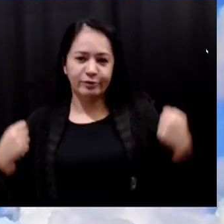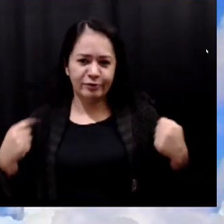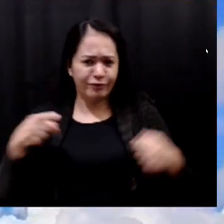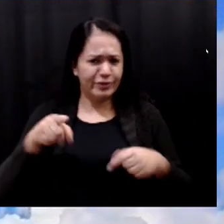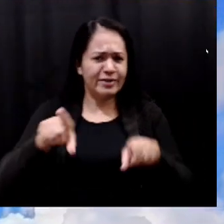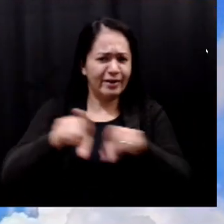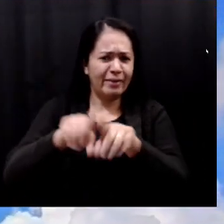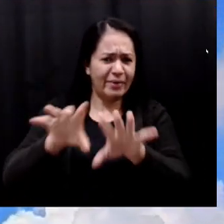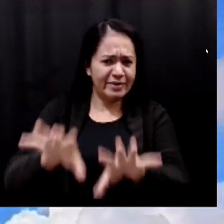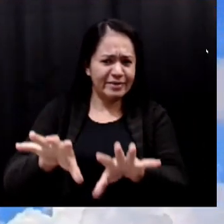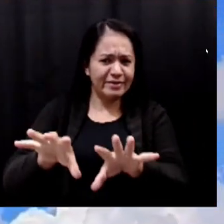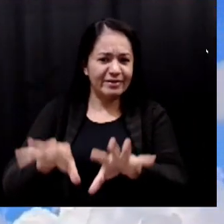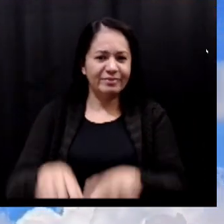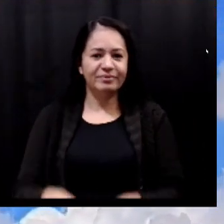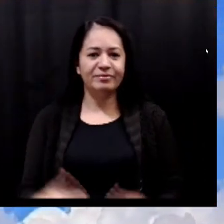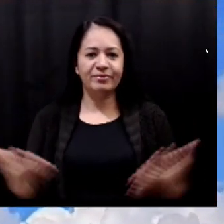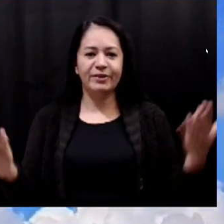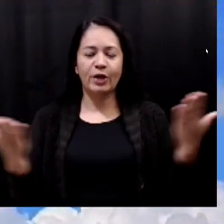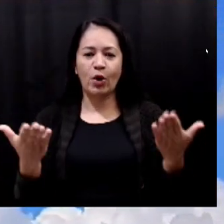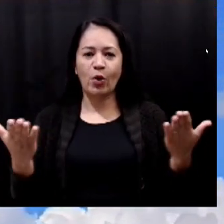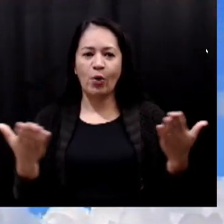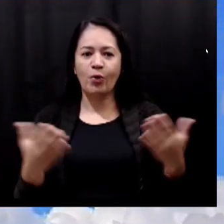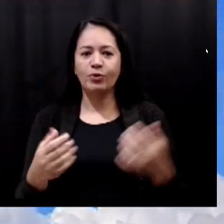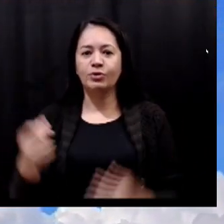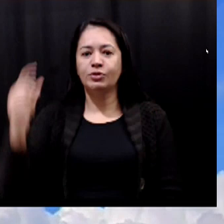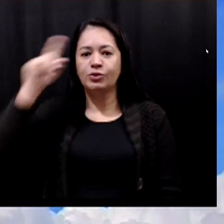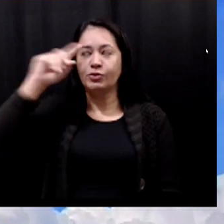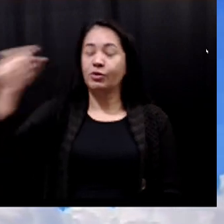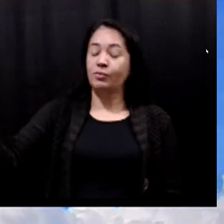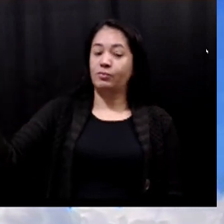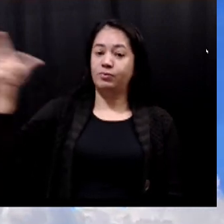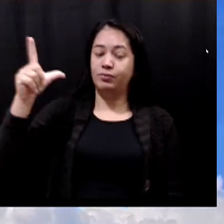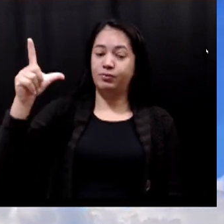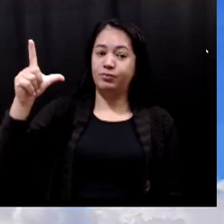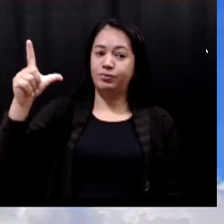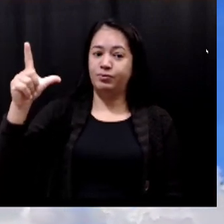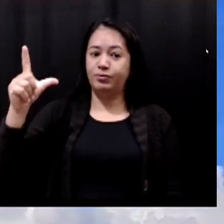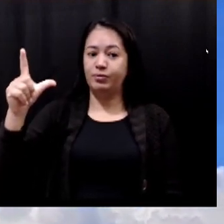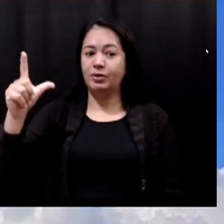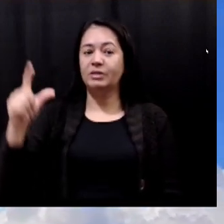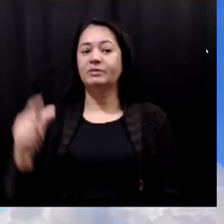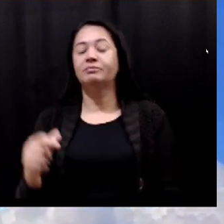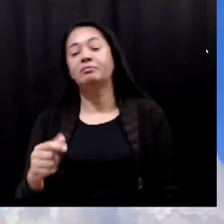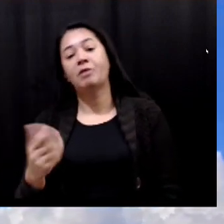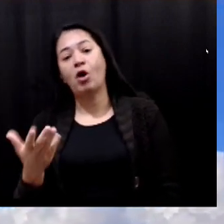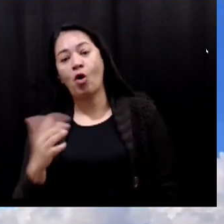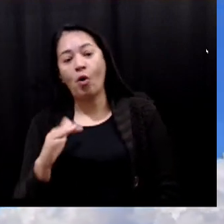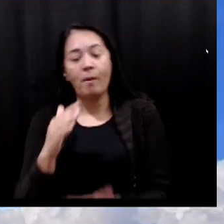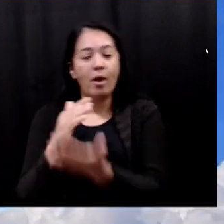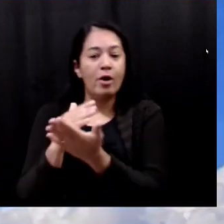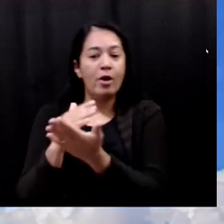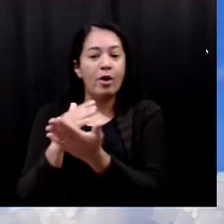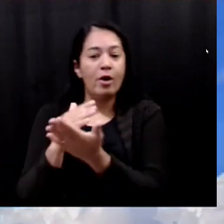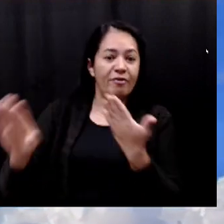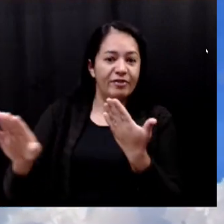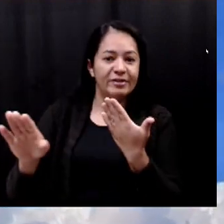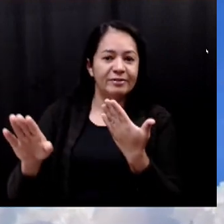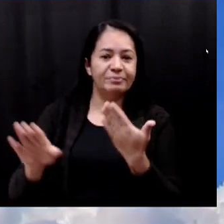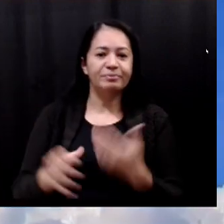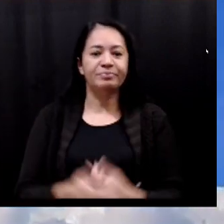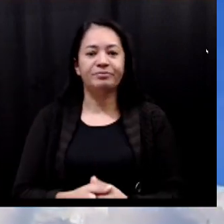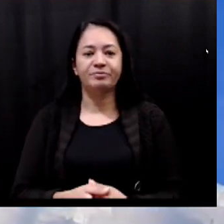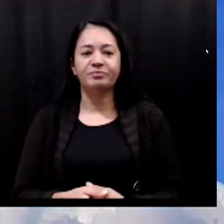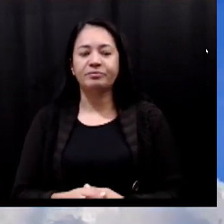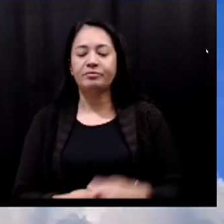Previsão para hoje, gente, é um dia ensolarado, instabilidades se afastaram da região metropolitana de Campinas e o sol volta a